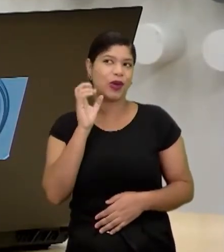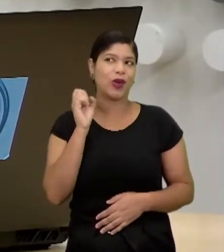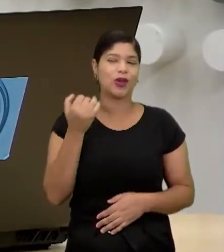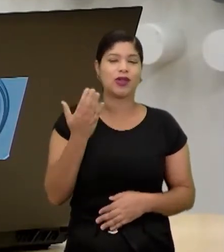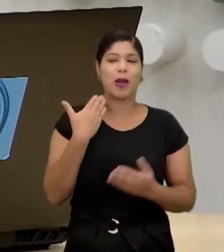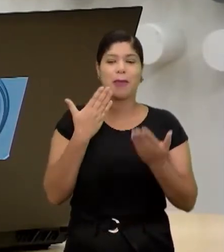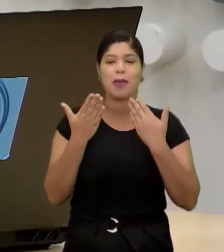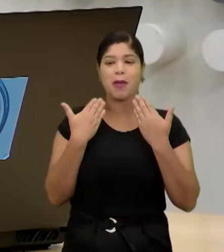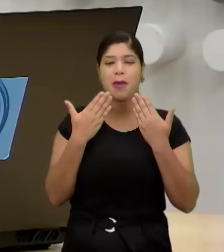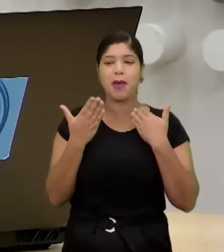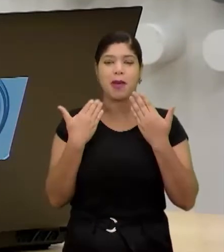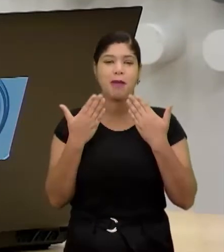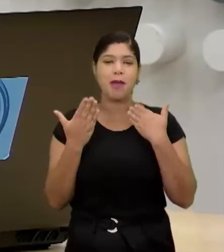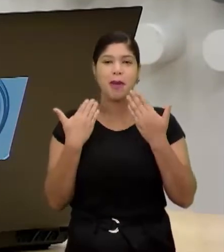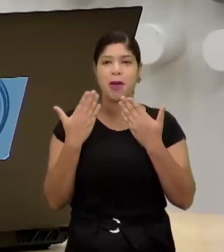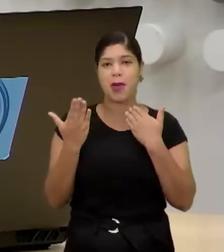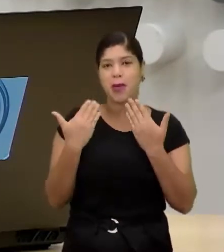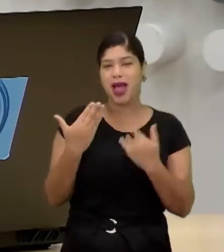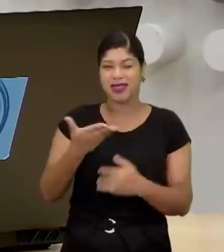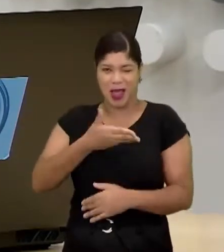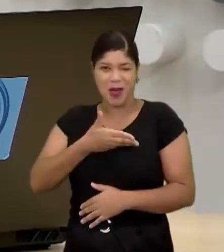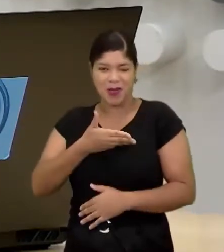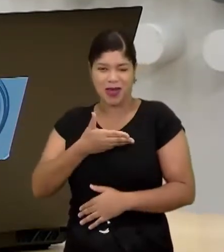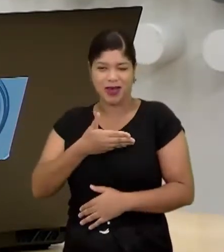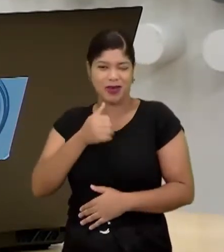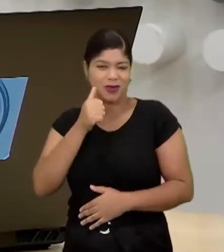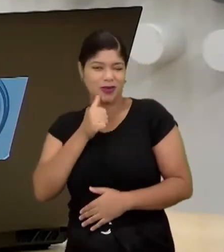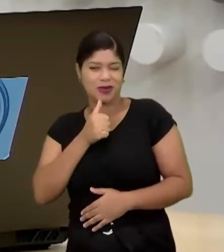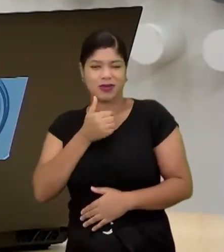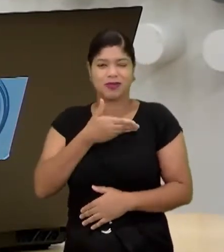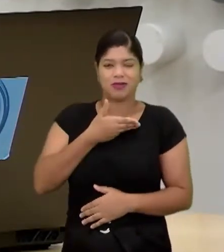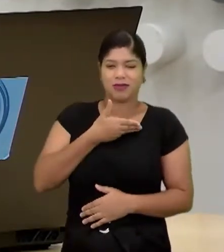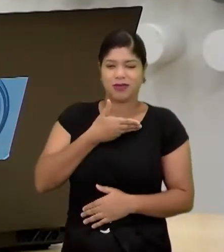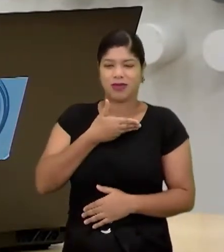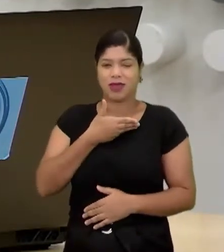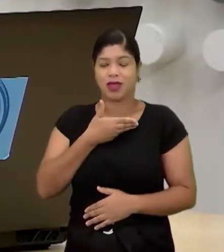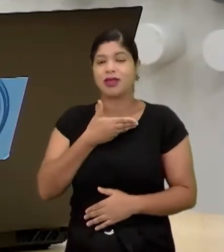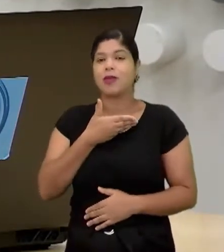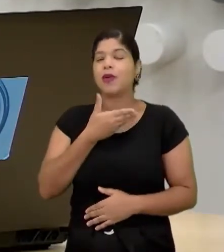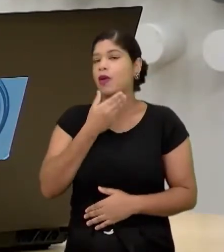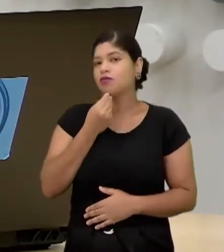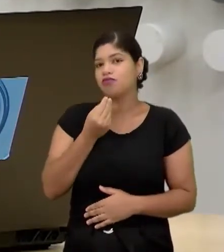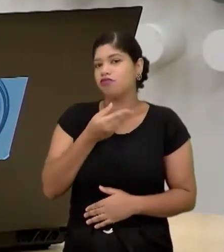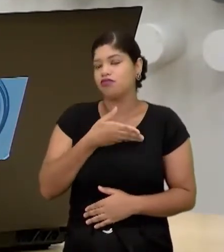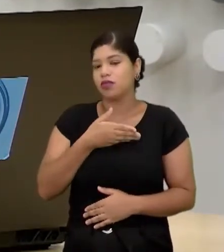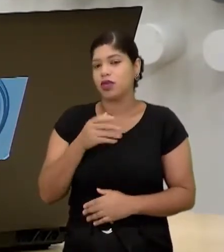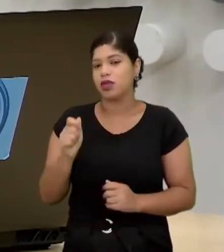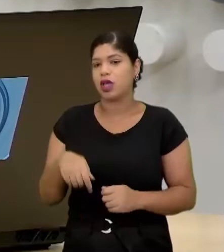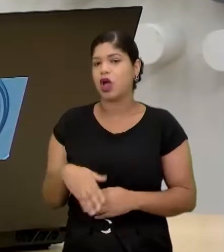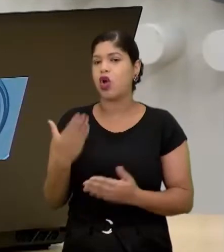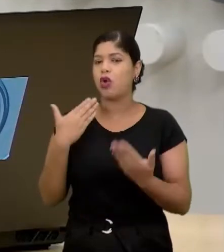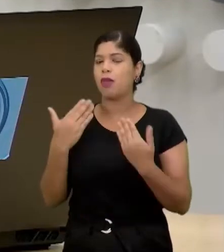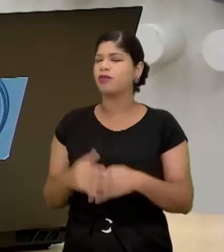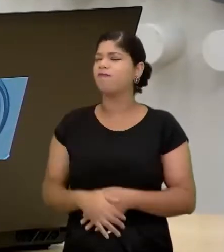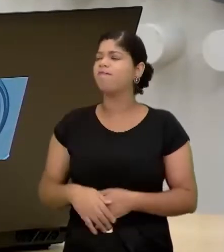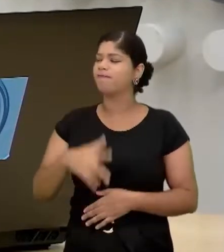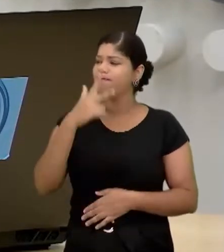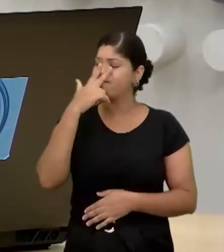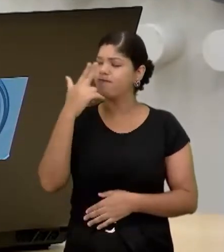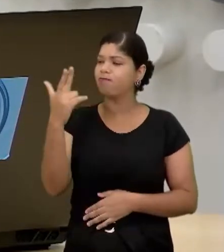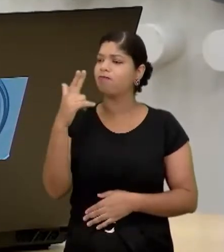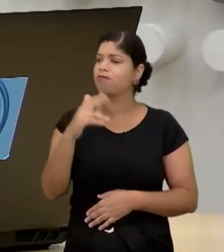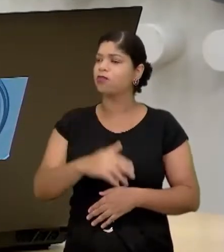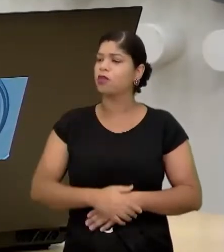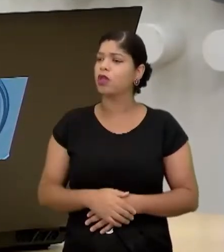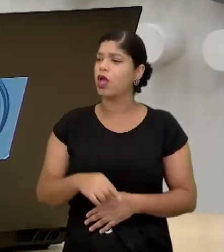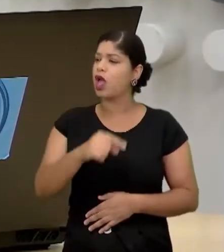conversas em que tá batendo um papo com um amigo uma amiga né E aí fala assim não essa mãe Puxa vida o Fulano